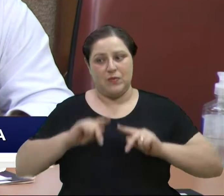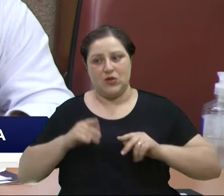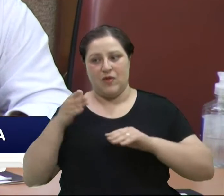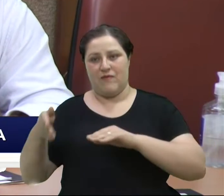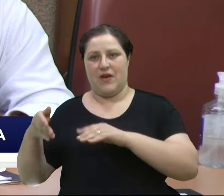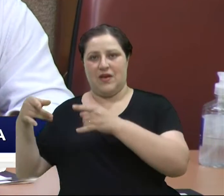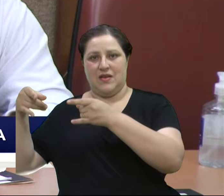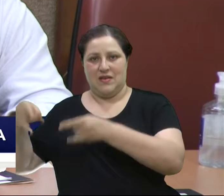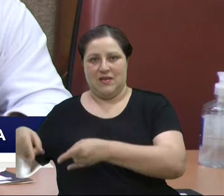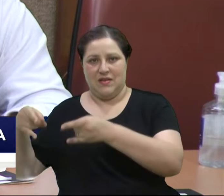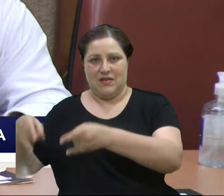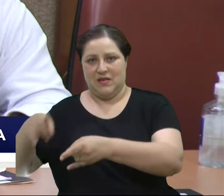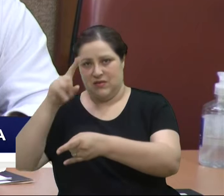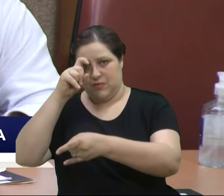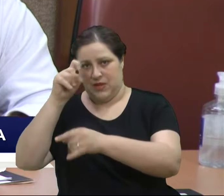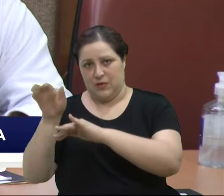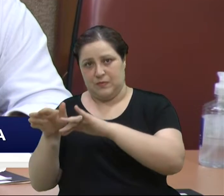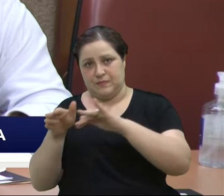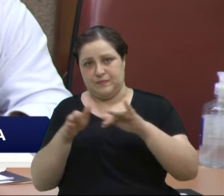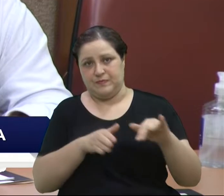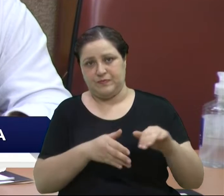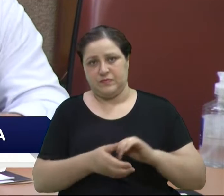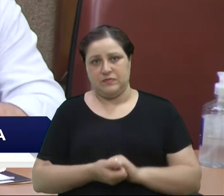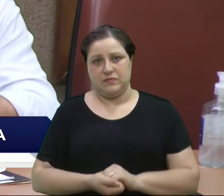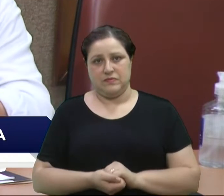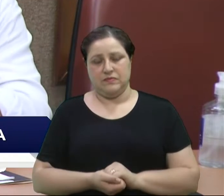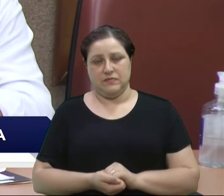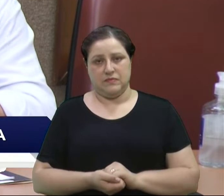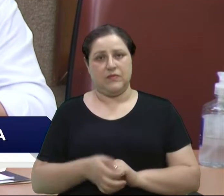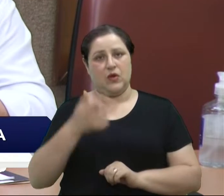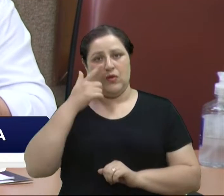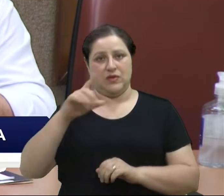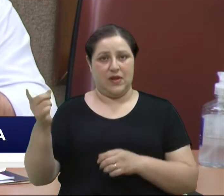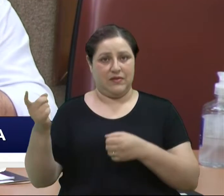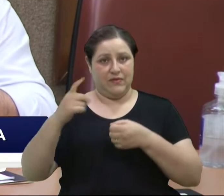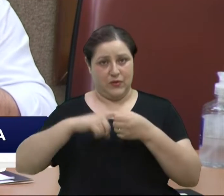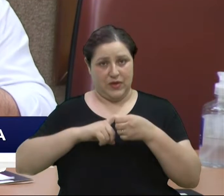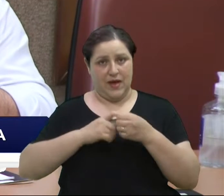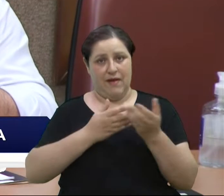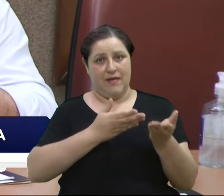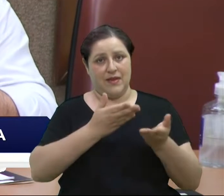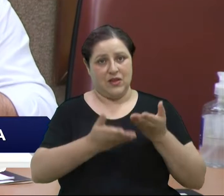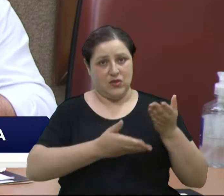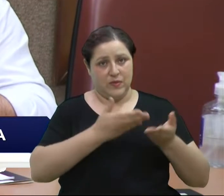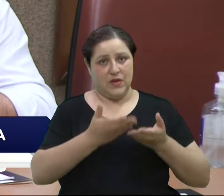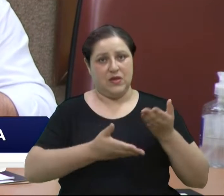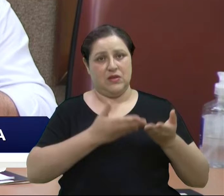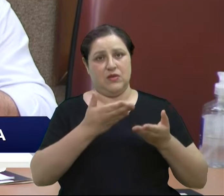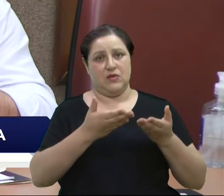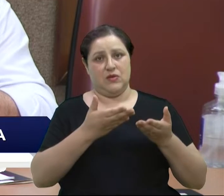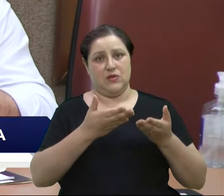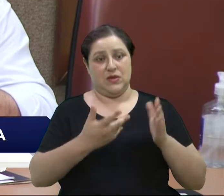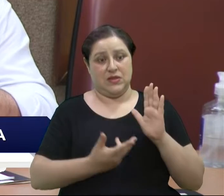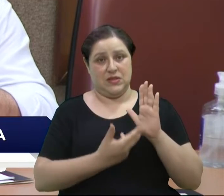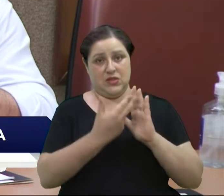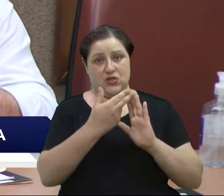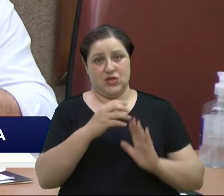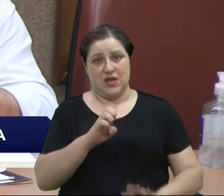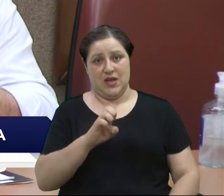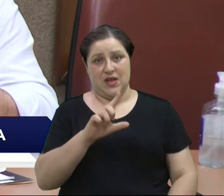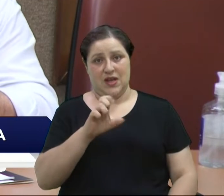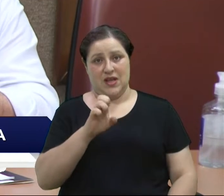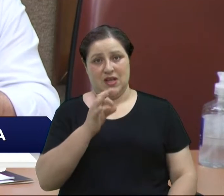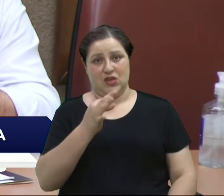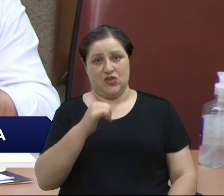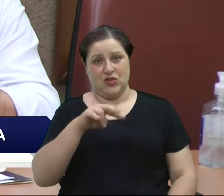E nós conseguimos retornar o nosso atendimento de cirurgia eletiva quase